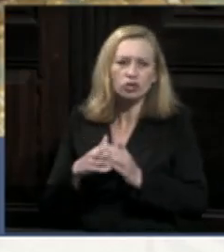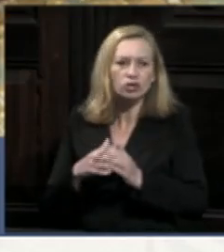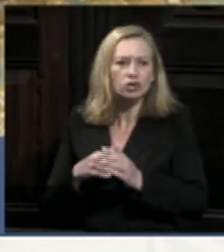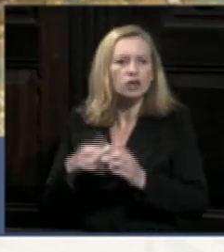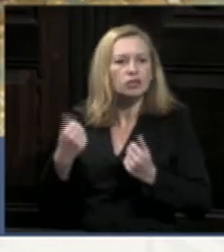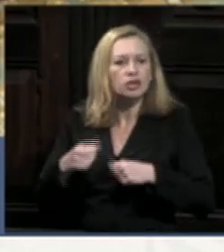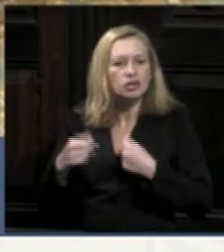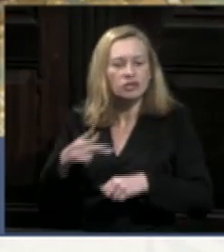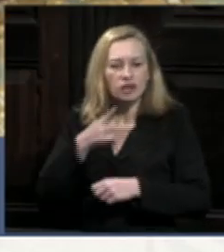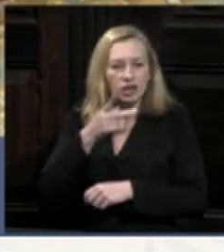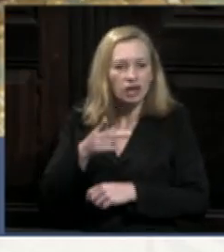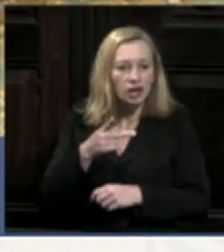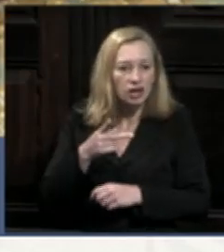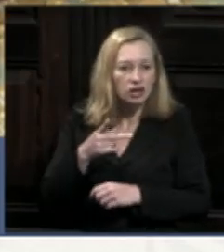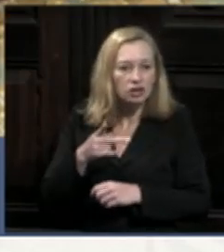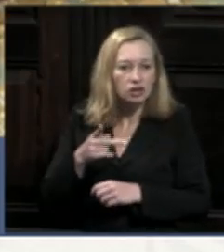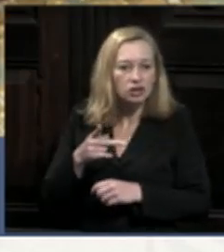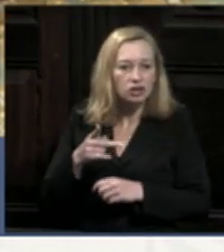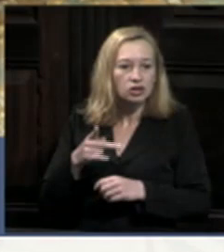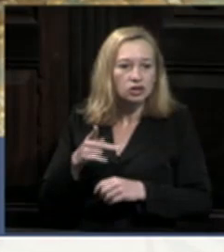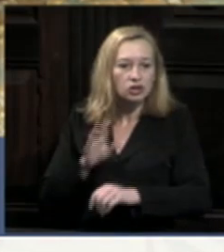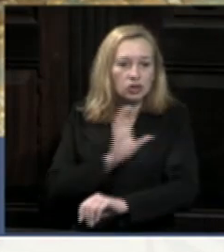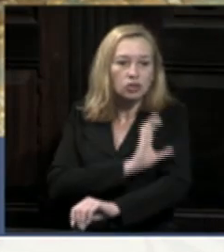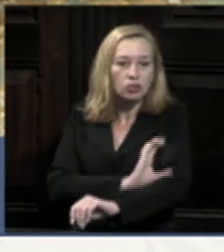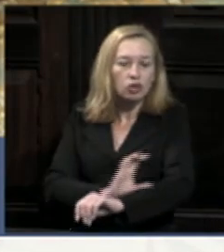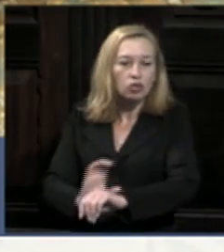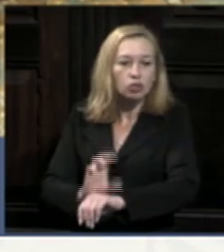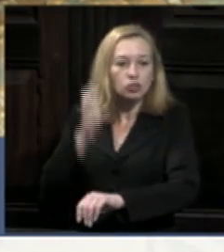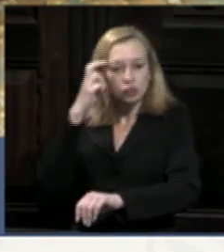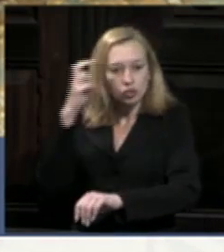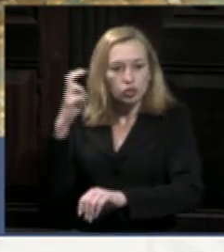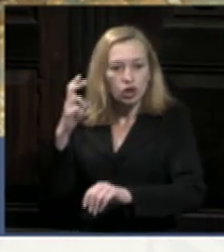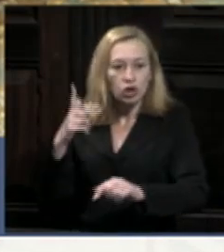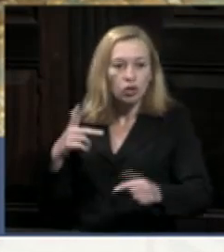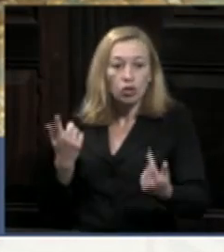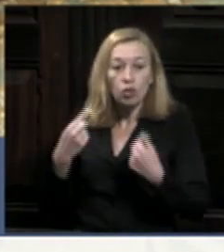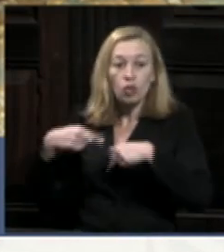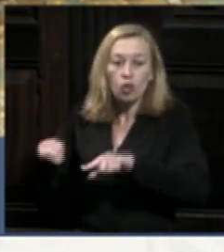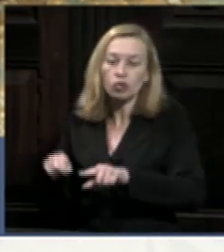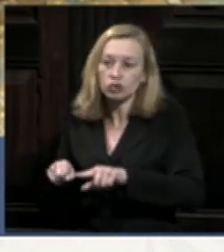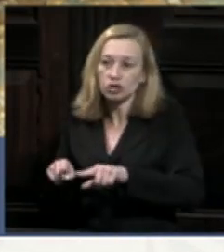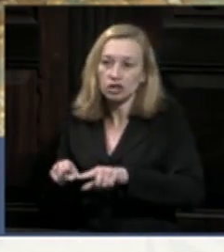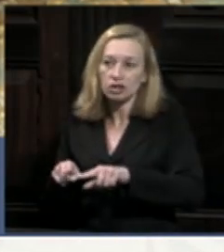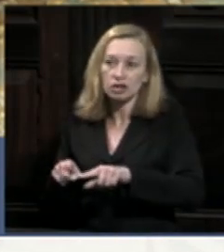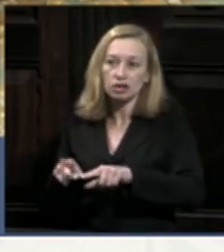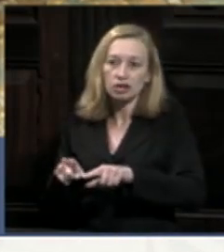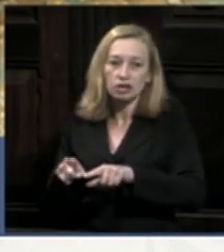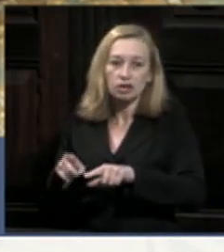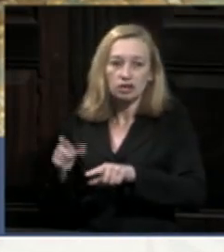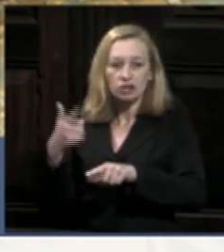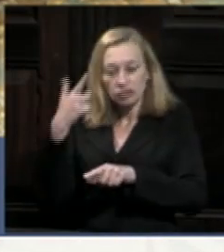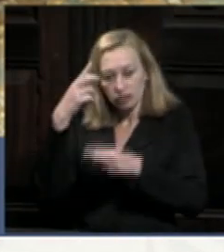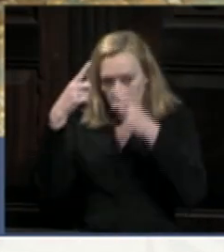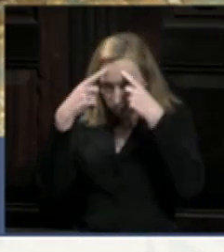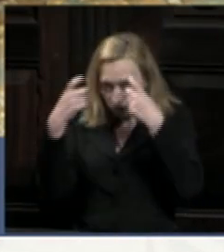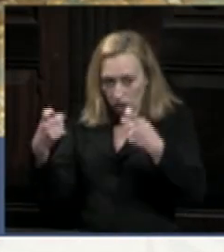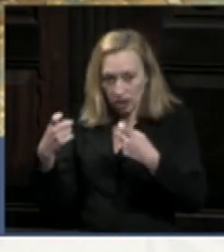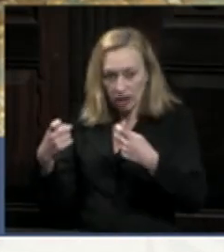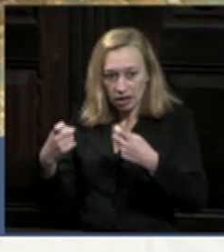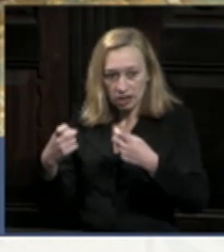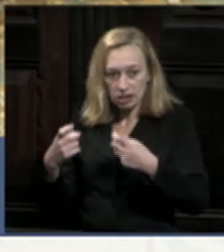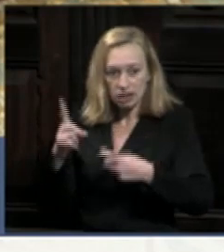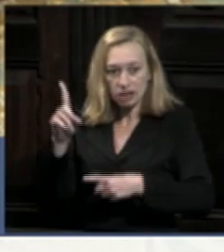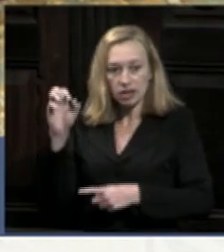tomar em construir uma cultura que repudia a violência uma cultura que entende que a sociedade democrática não